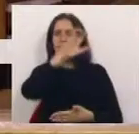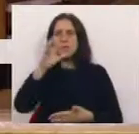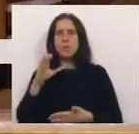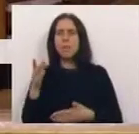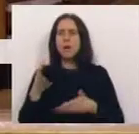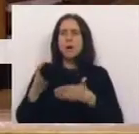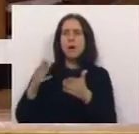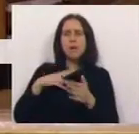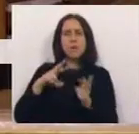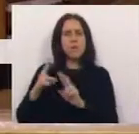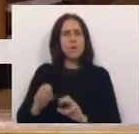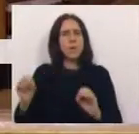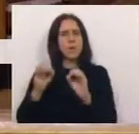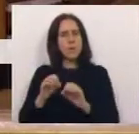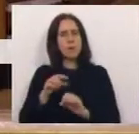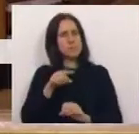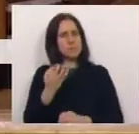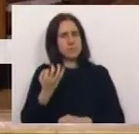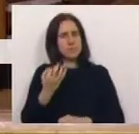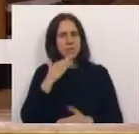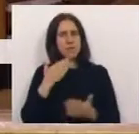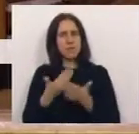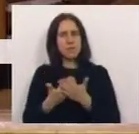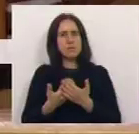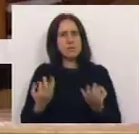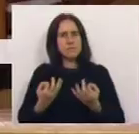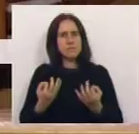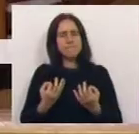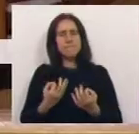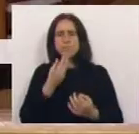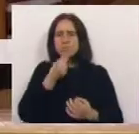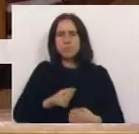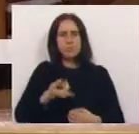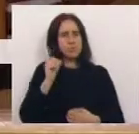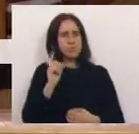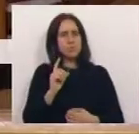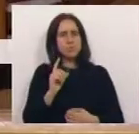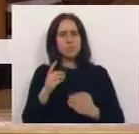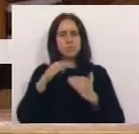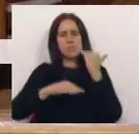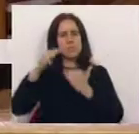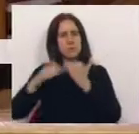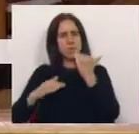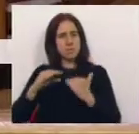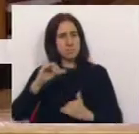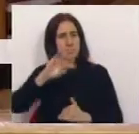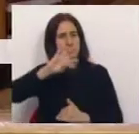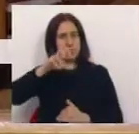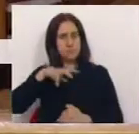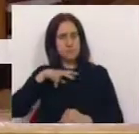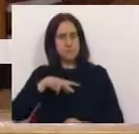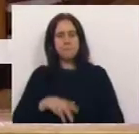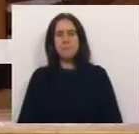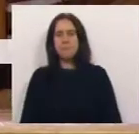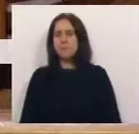alternativas de mobilidade constitui, em primeiro lugar, uma forma de originar e de potenciar injustiças e desigualdades no país. E sobre esta matéria